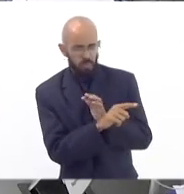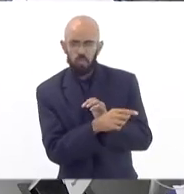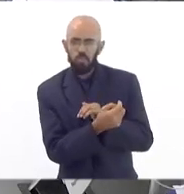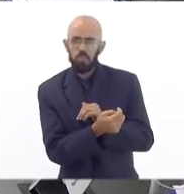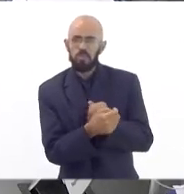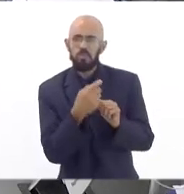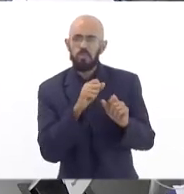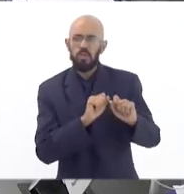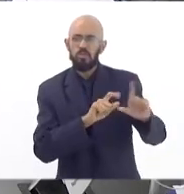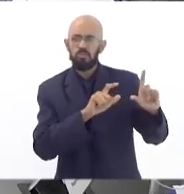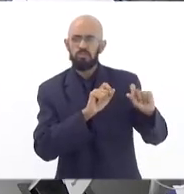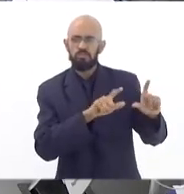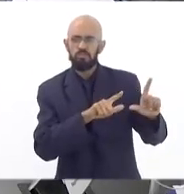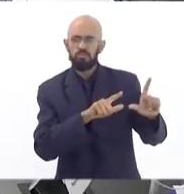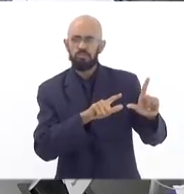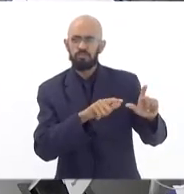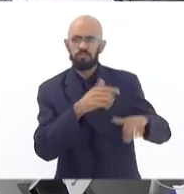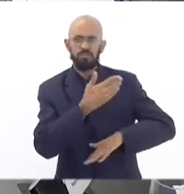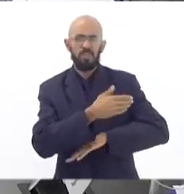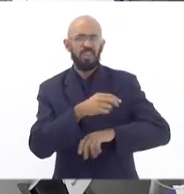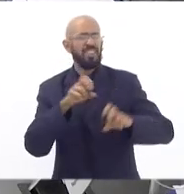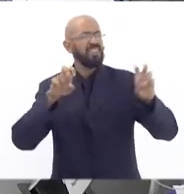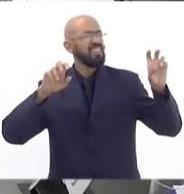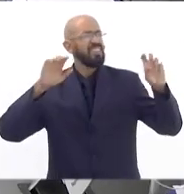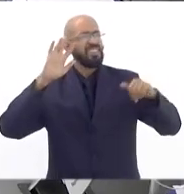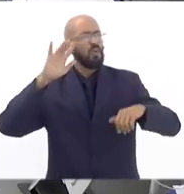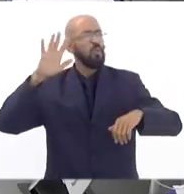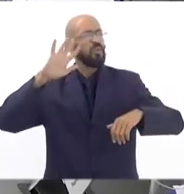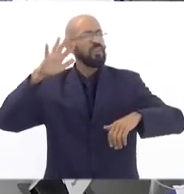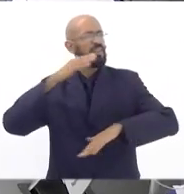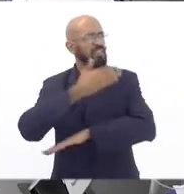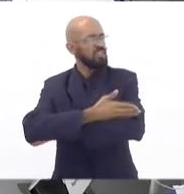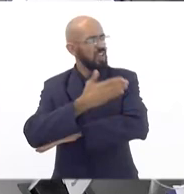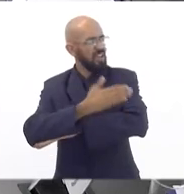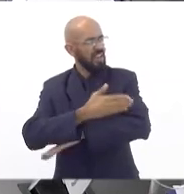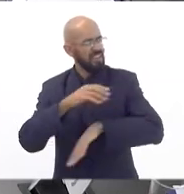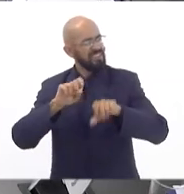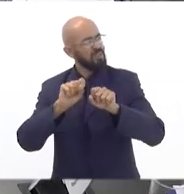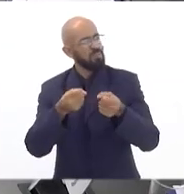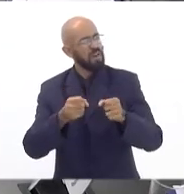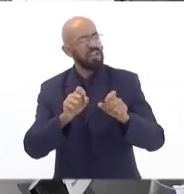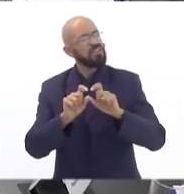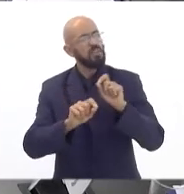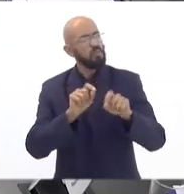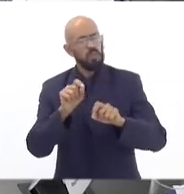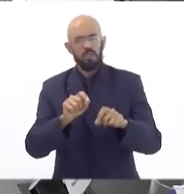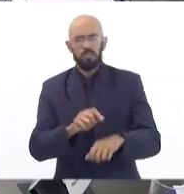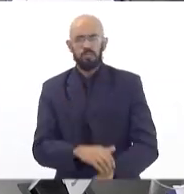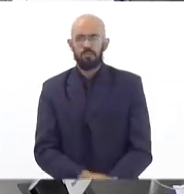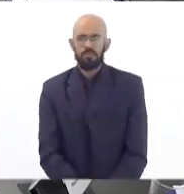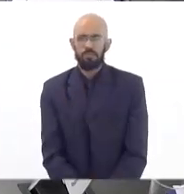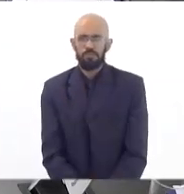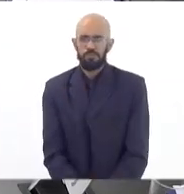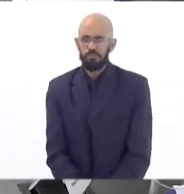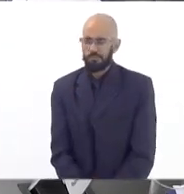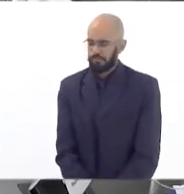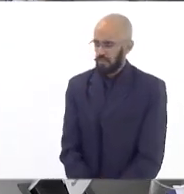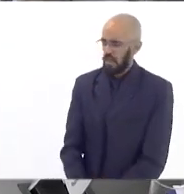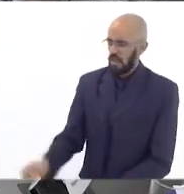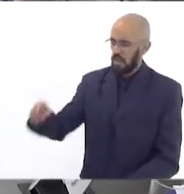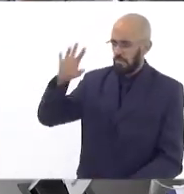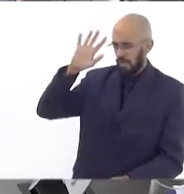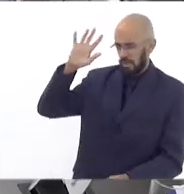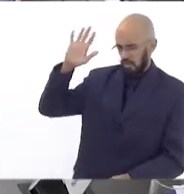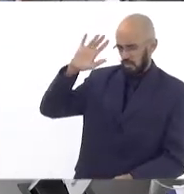teoria das janelas quebradas pode ficar um pouco melhor que ter isso sim é uma teoria é